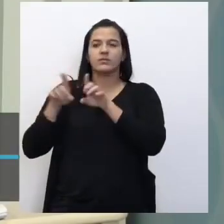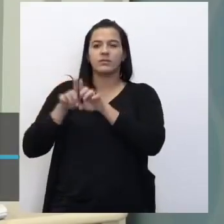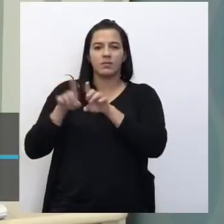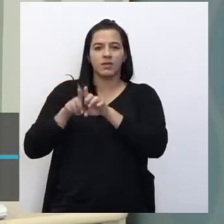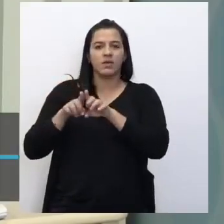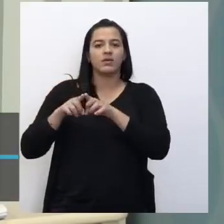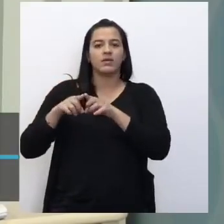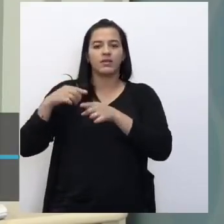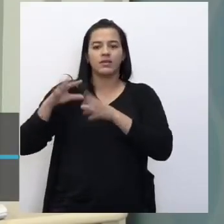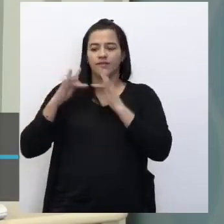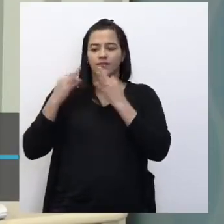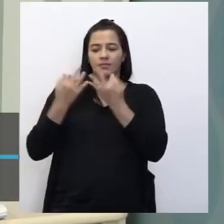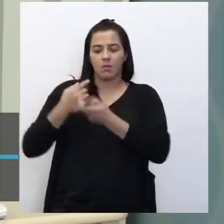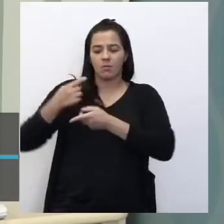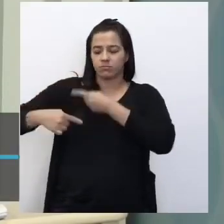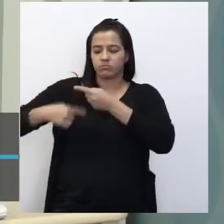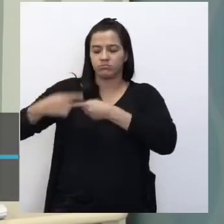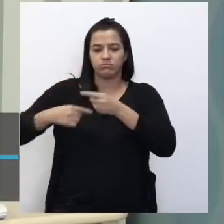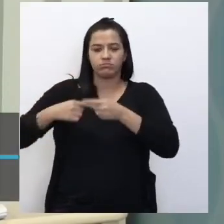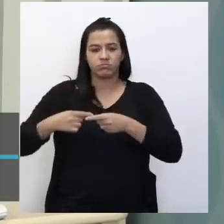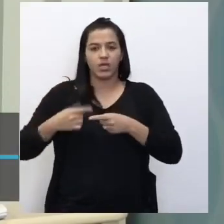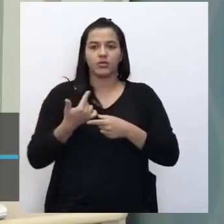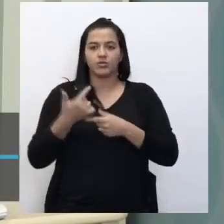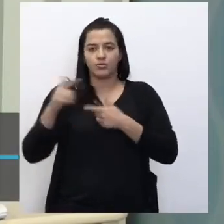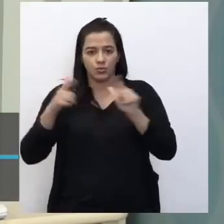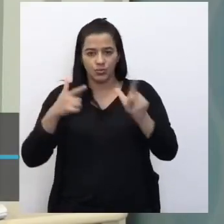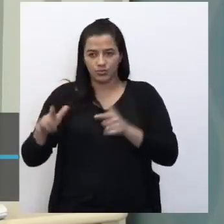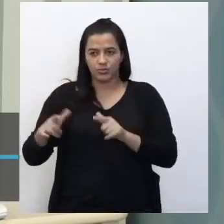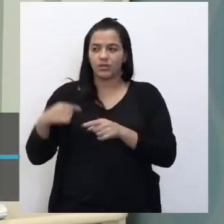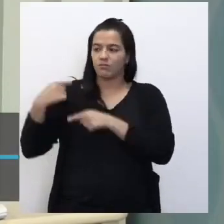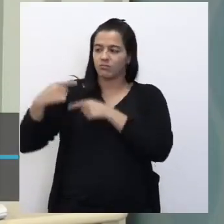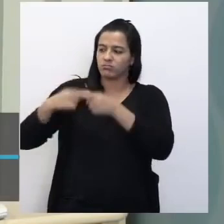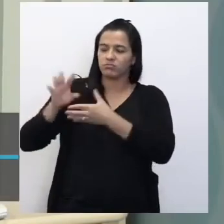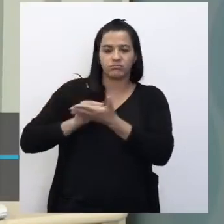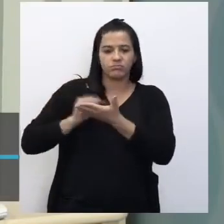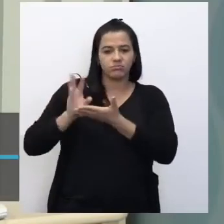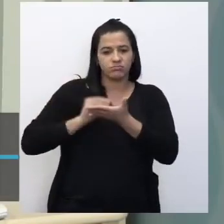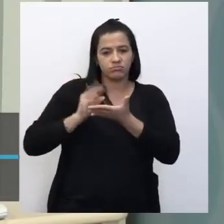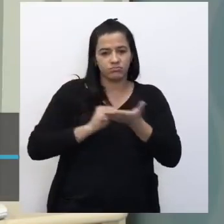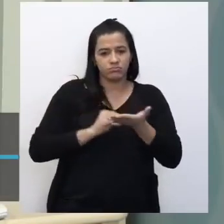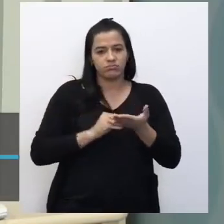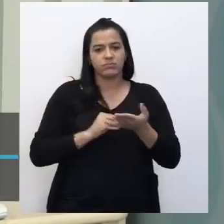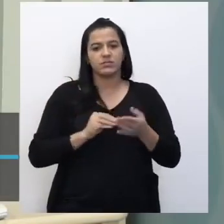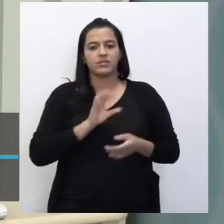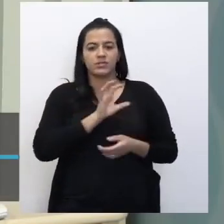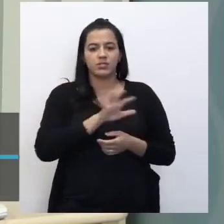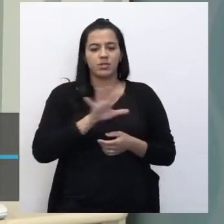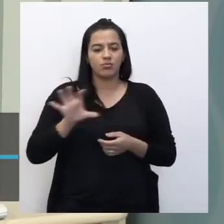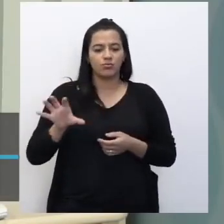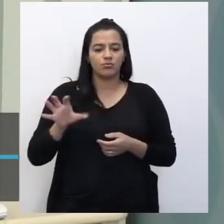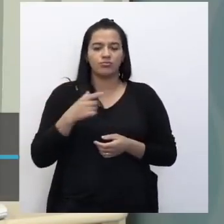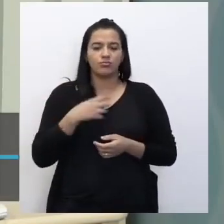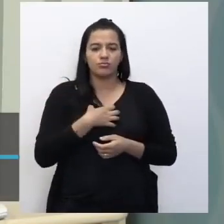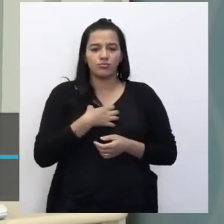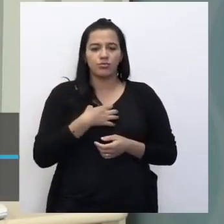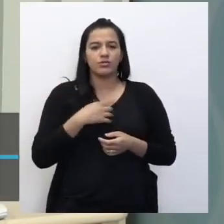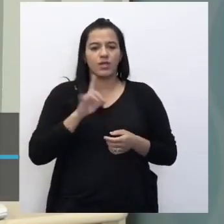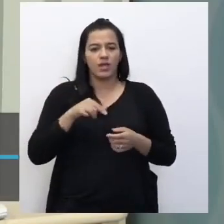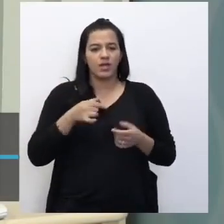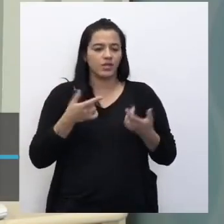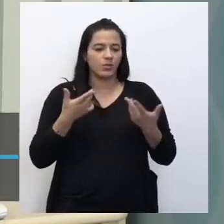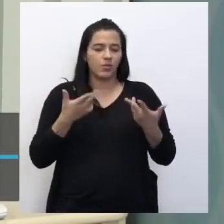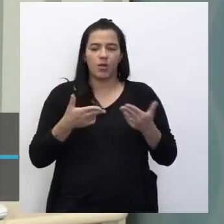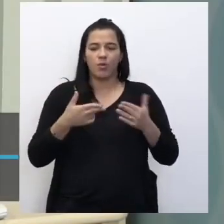o Lombroso falava, de que a criminalidade seria um comportamento de raiz